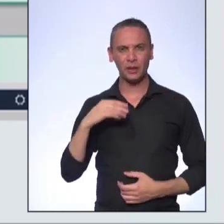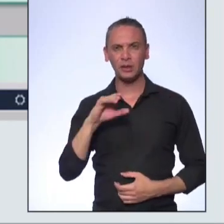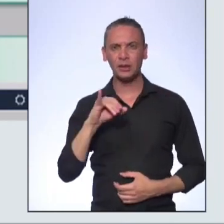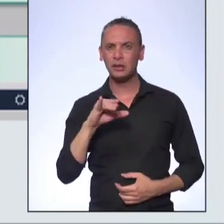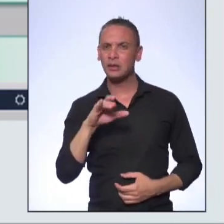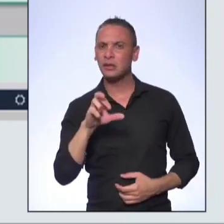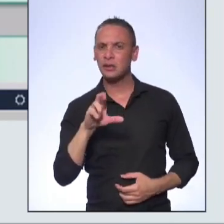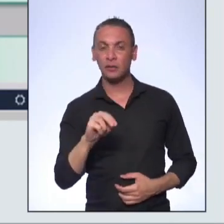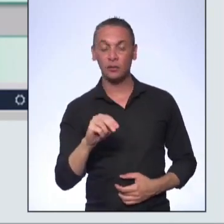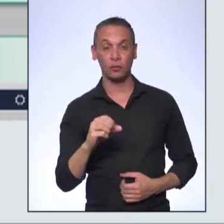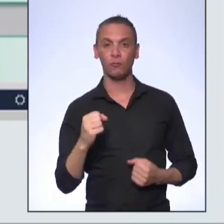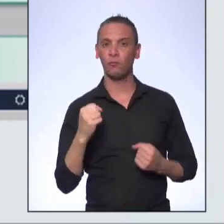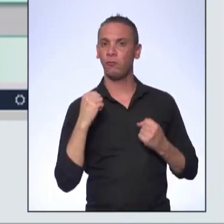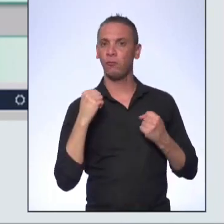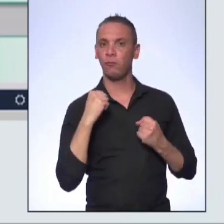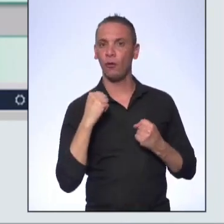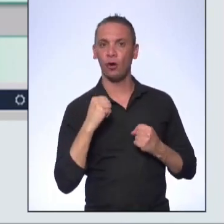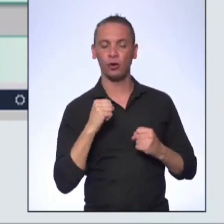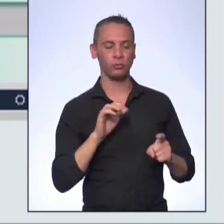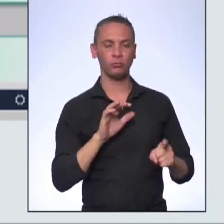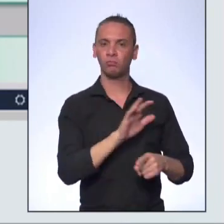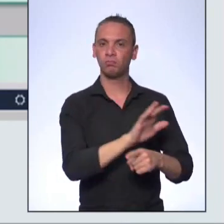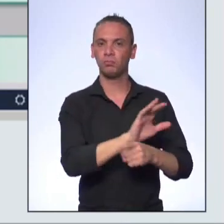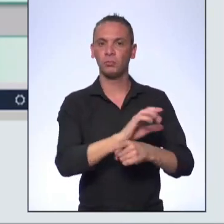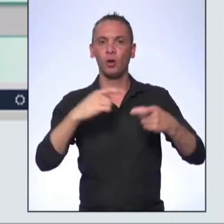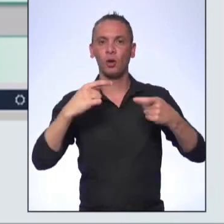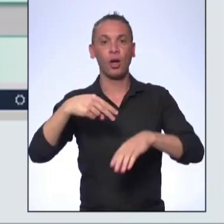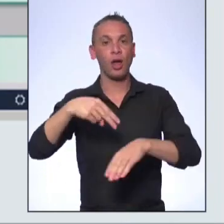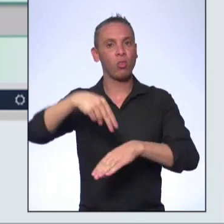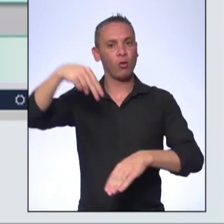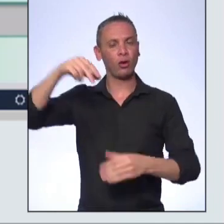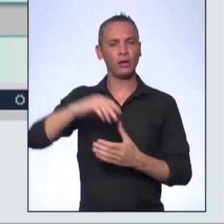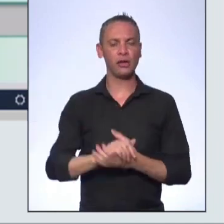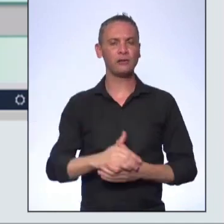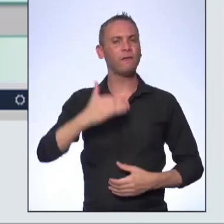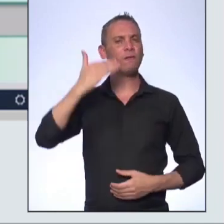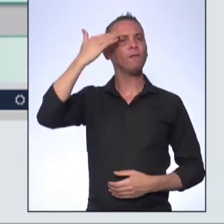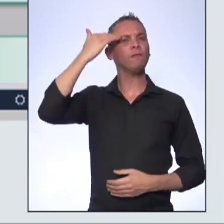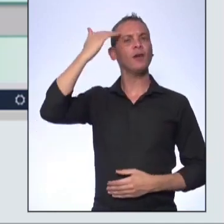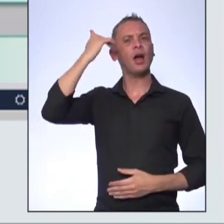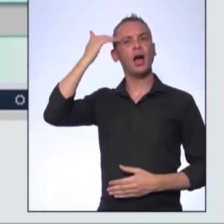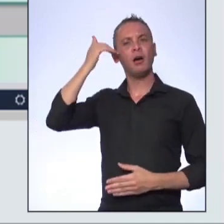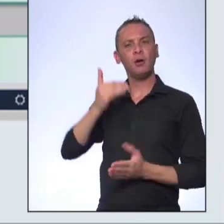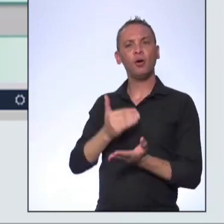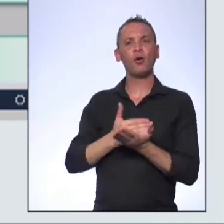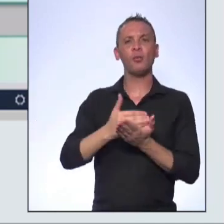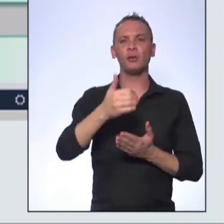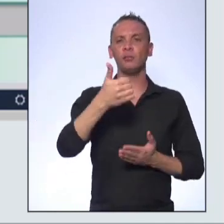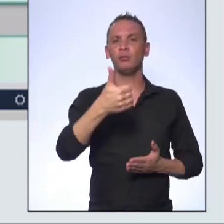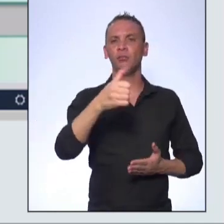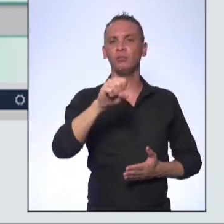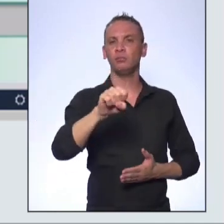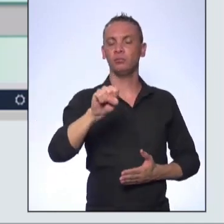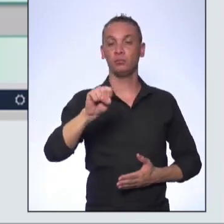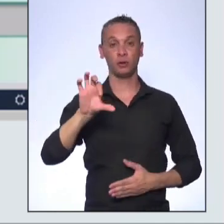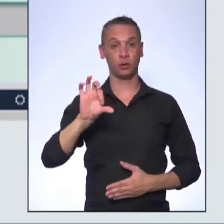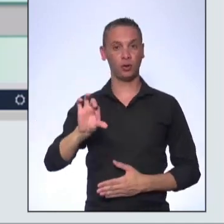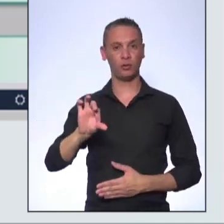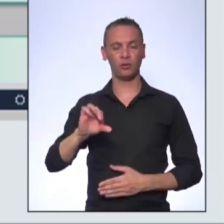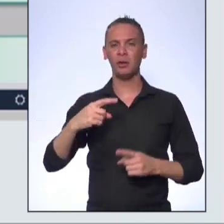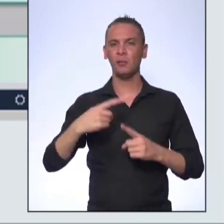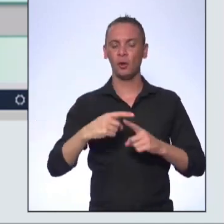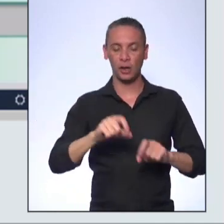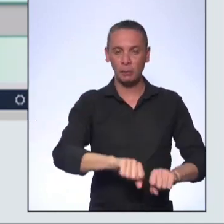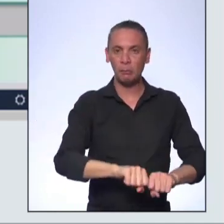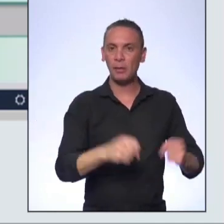teve forte repercussão na região Nordeste. Sua fama teve início no ano de 1889, pois um milagre